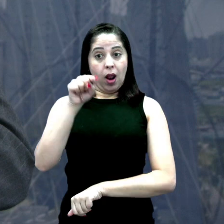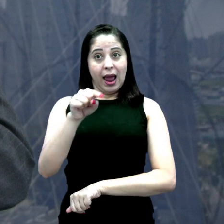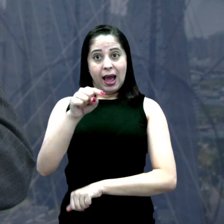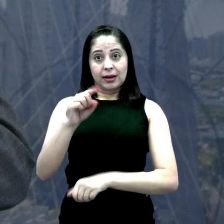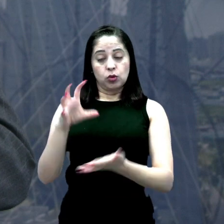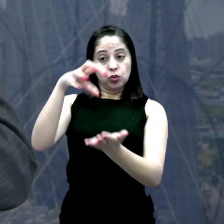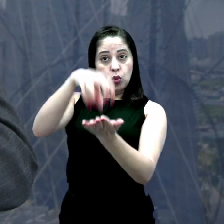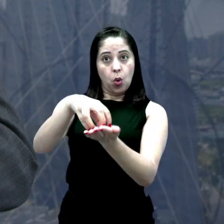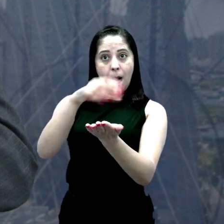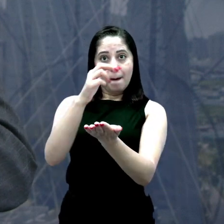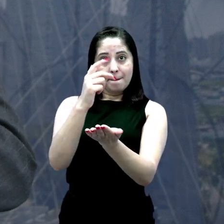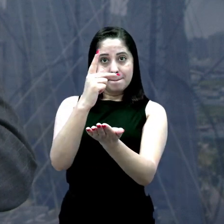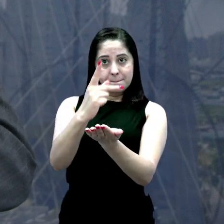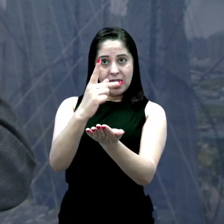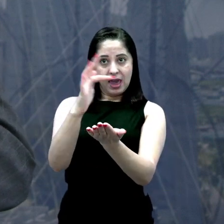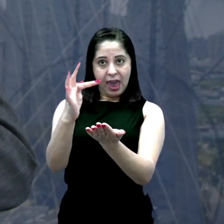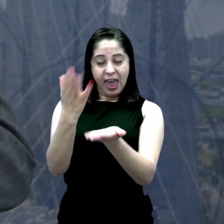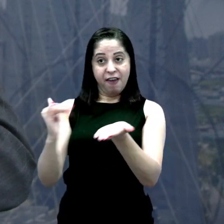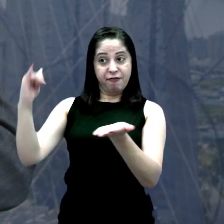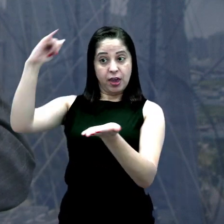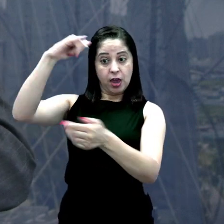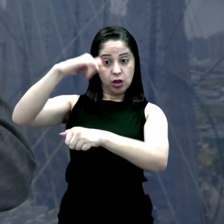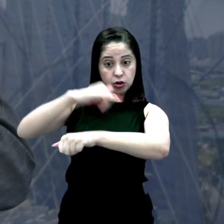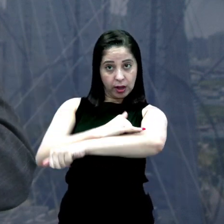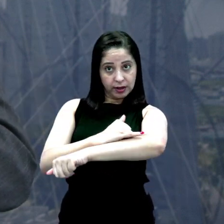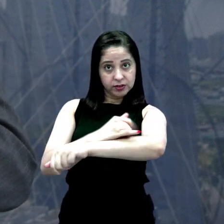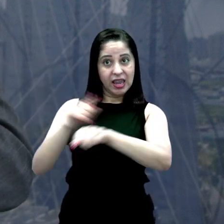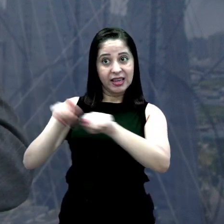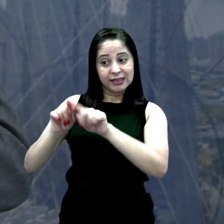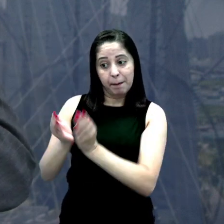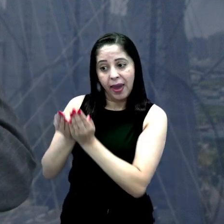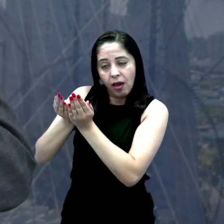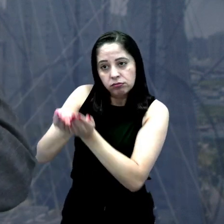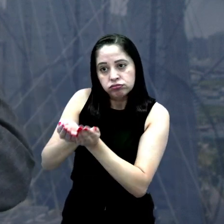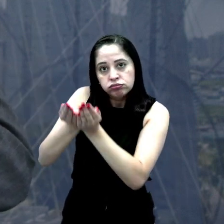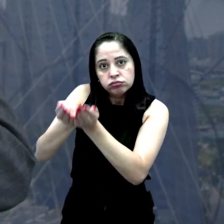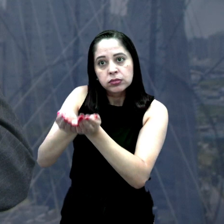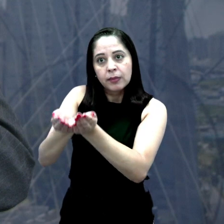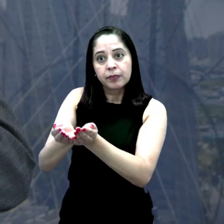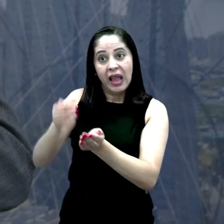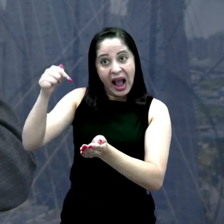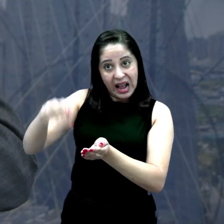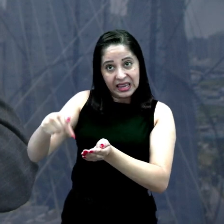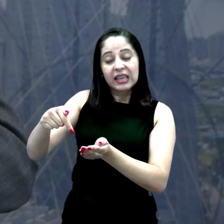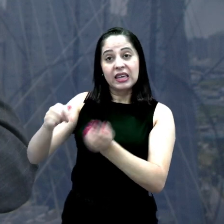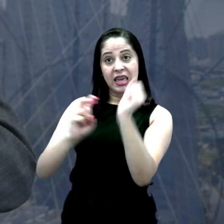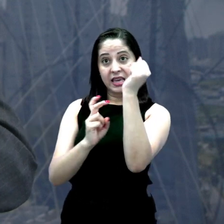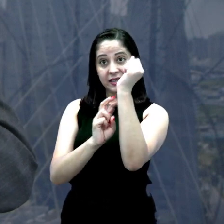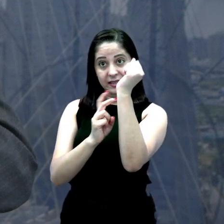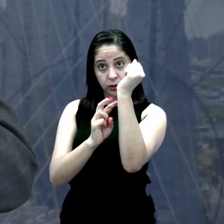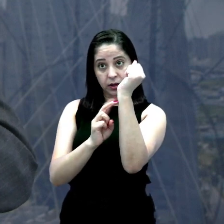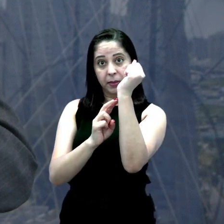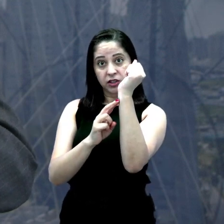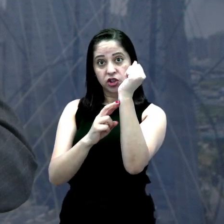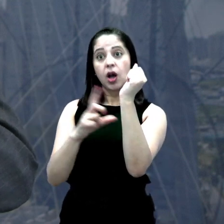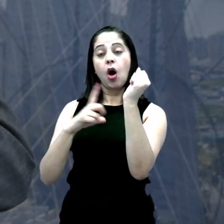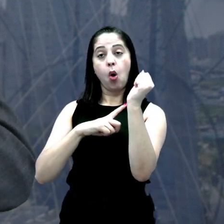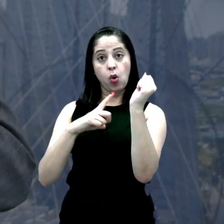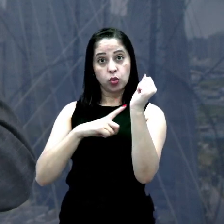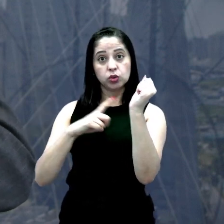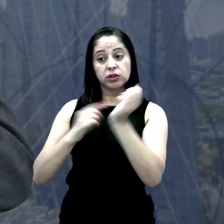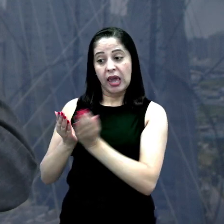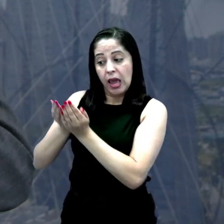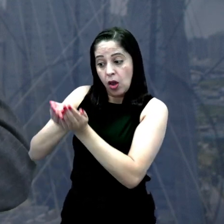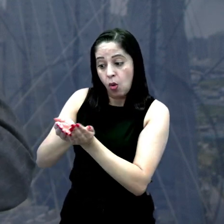muitos. E assim, Polícia Federal é a autoridade que vai fazer essa captação, percebe-se esse estado de refugiado, né,